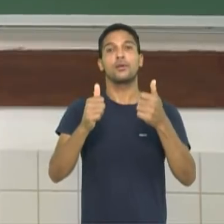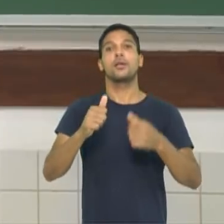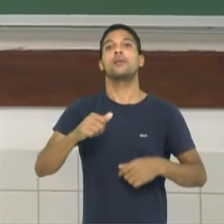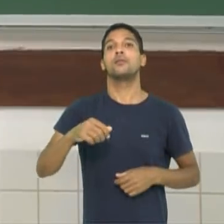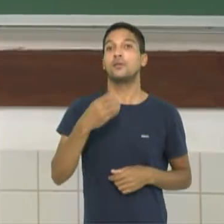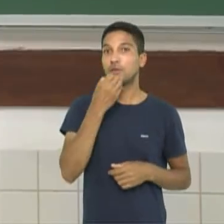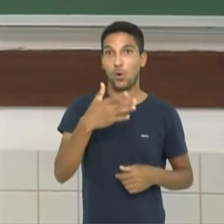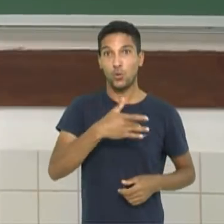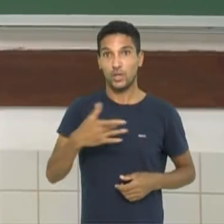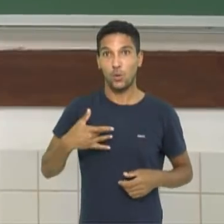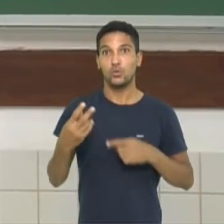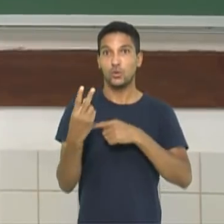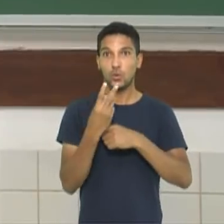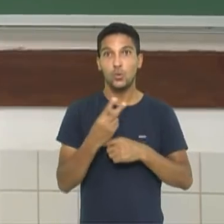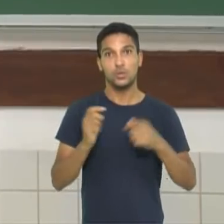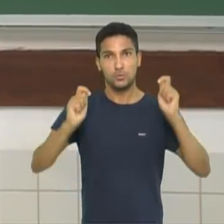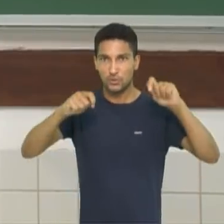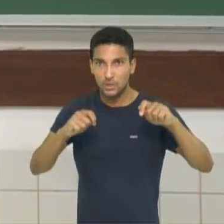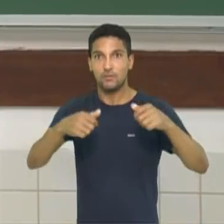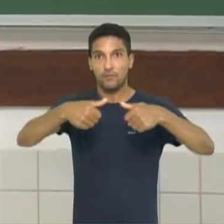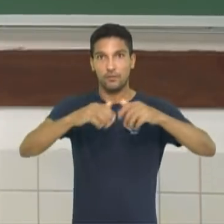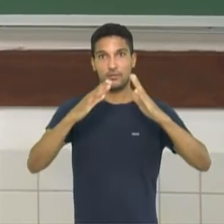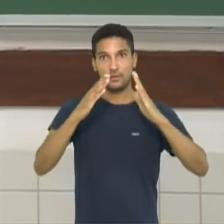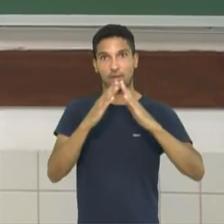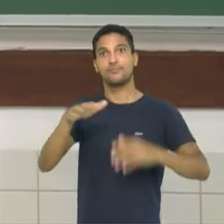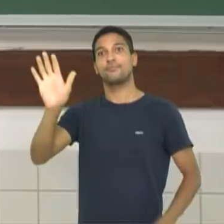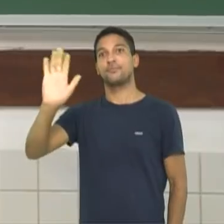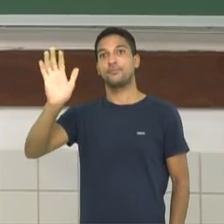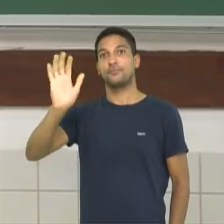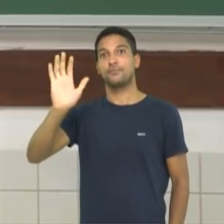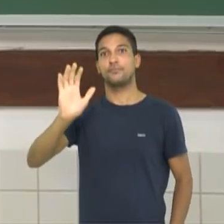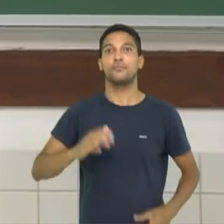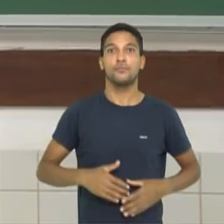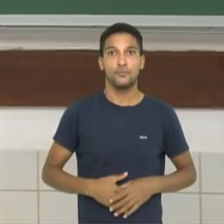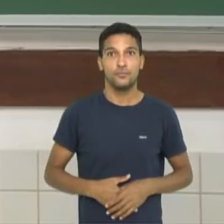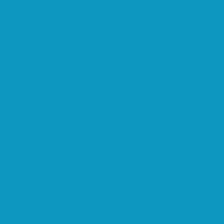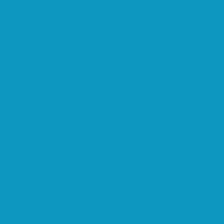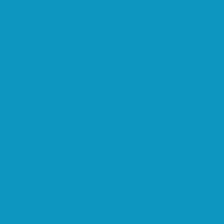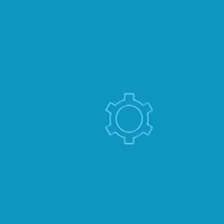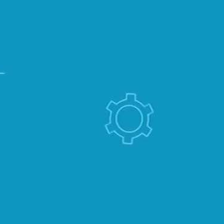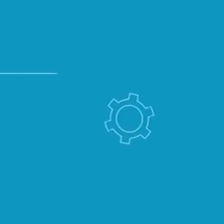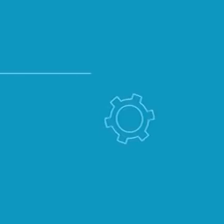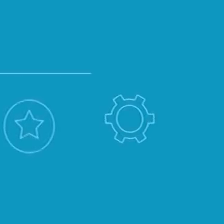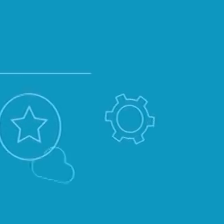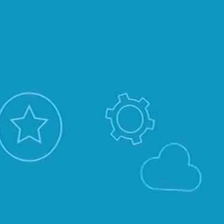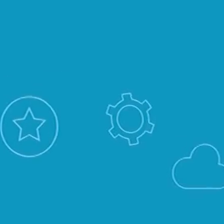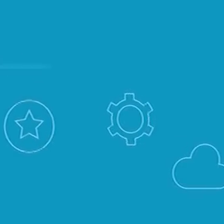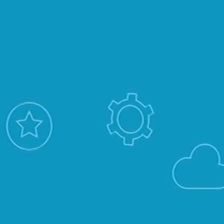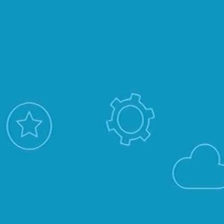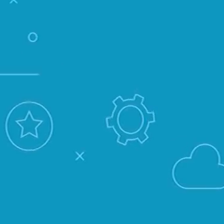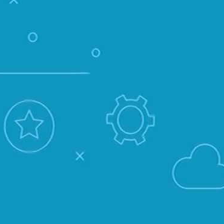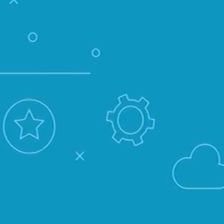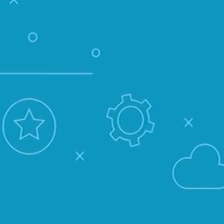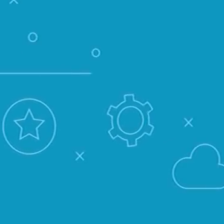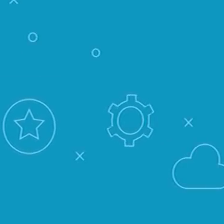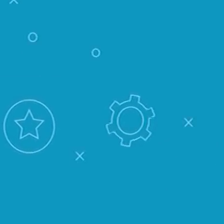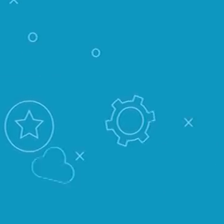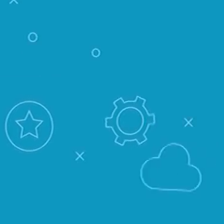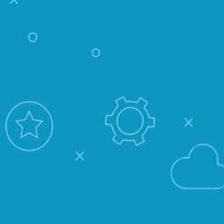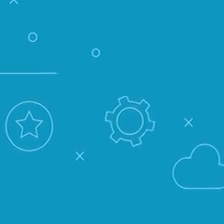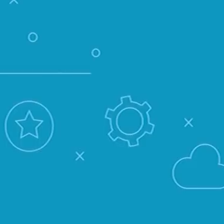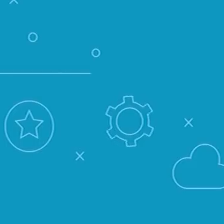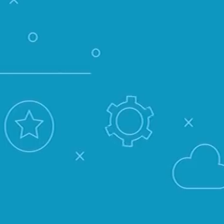a atividade obrigatória no Google Classroom. Mais uma coisa, um recado importante, procure participar dos meetings